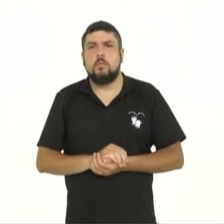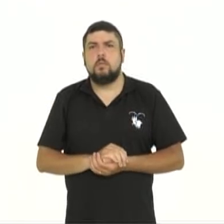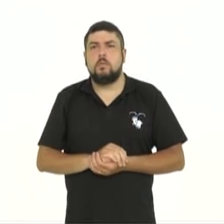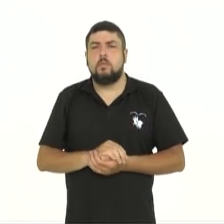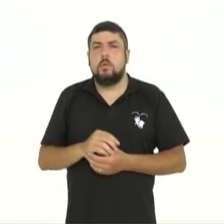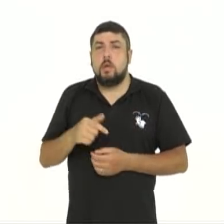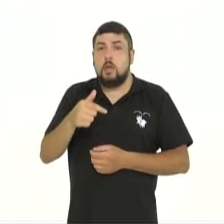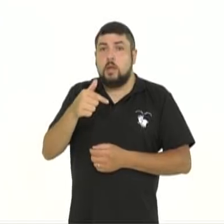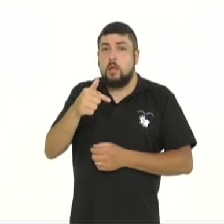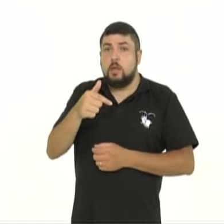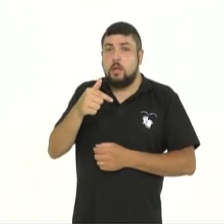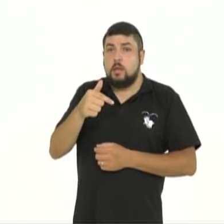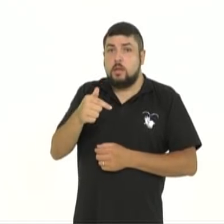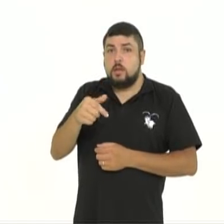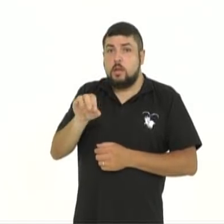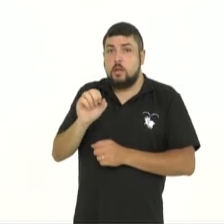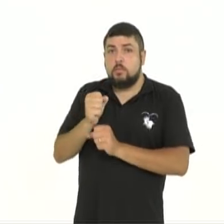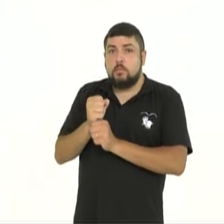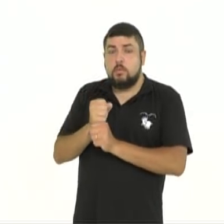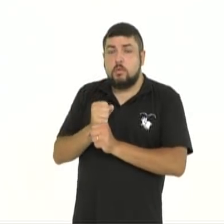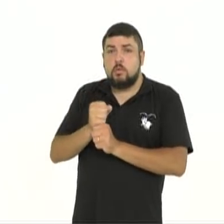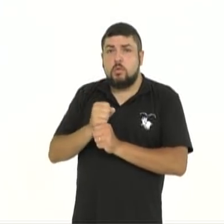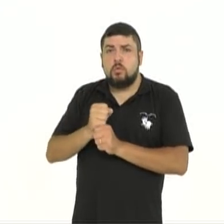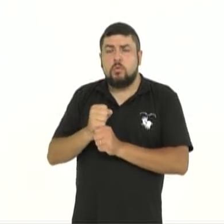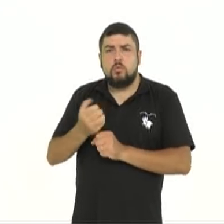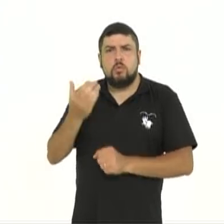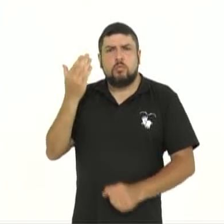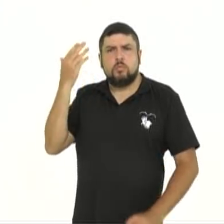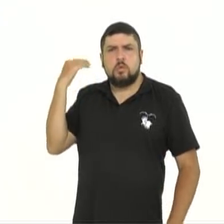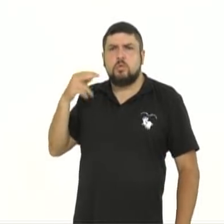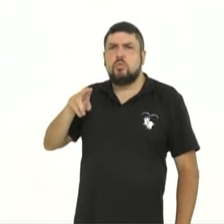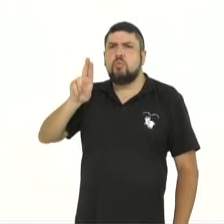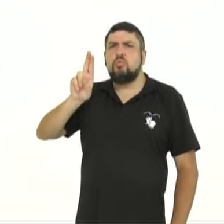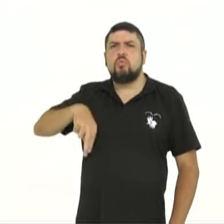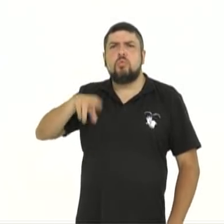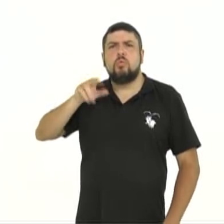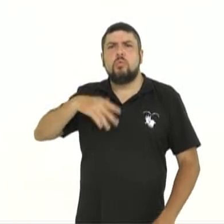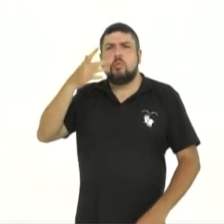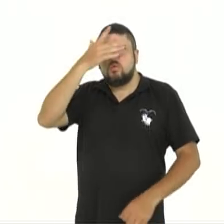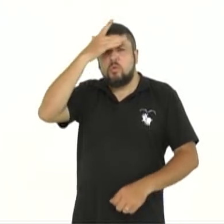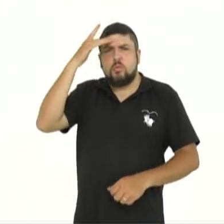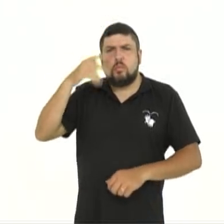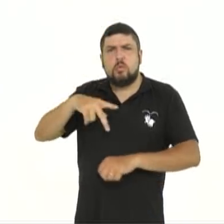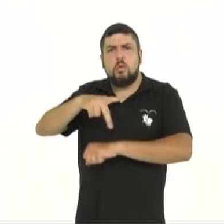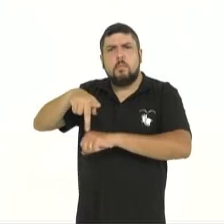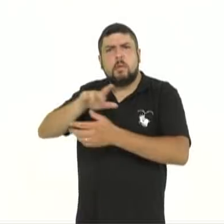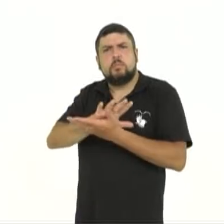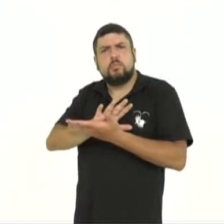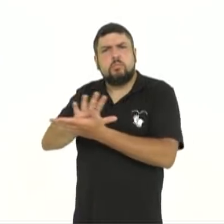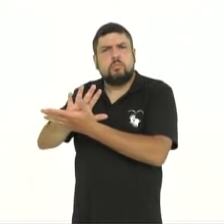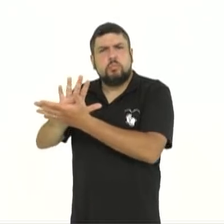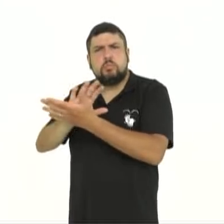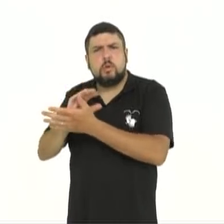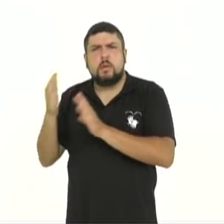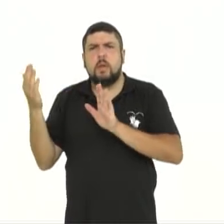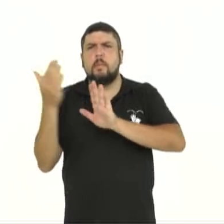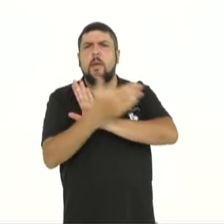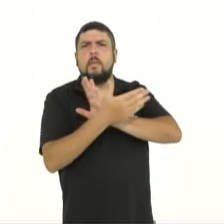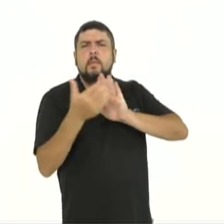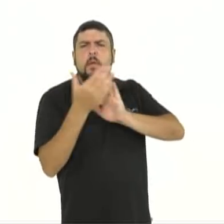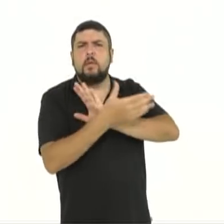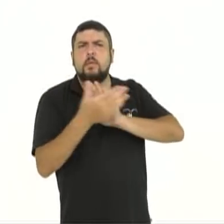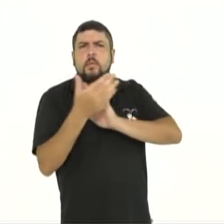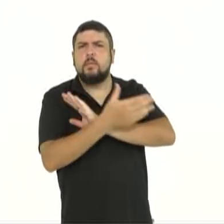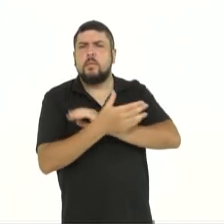pessoas obrigadas a deixar suas casas por causa de guerras ou perseguições por etnia, posições